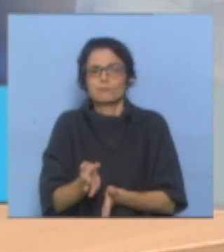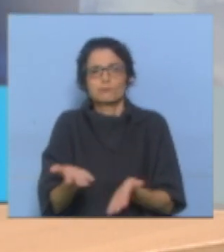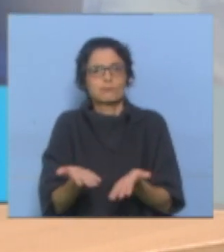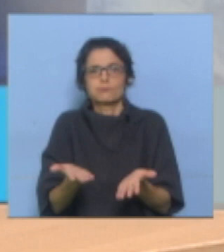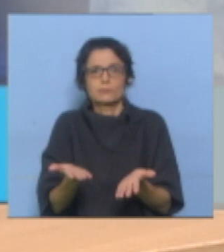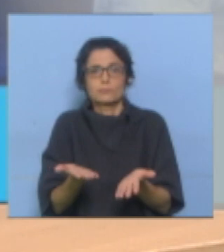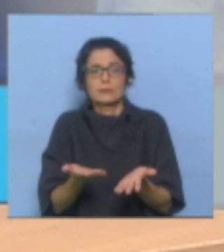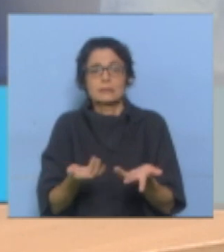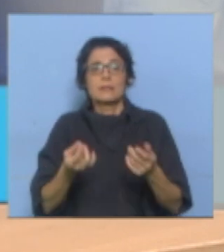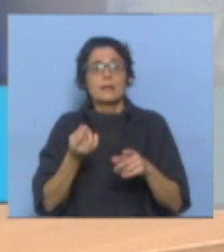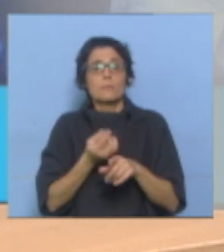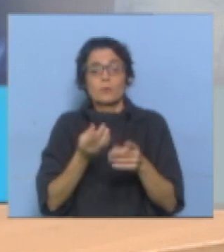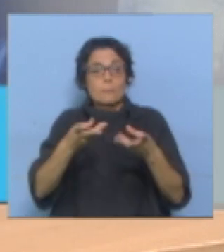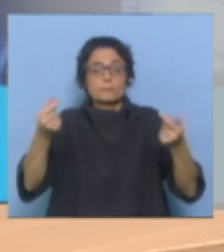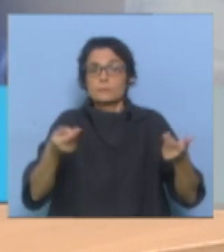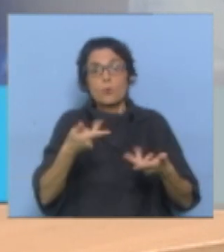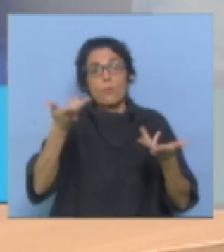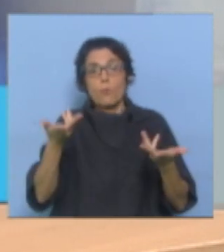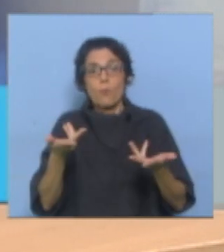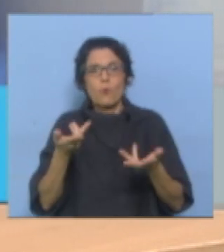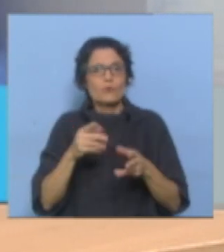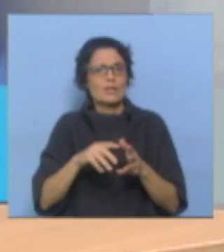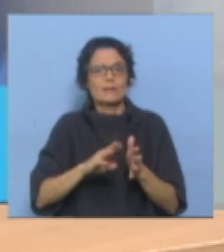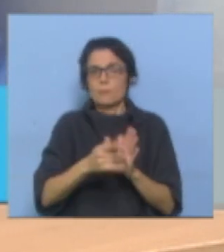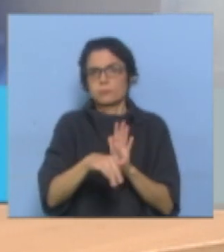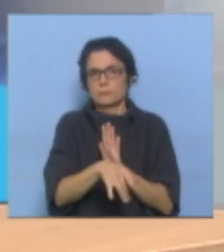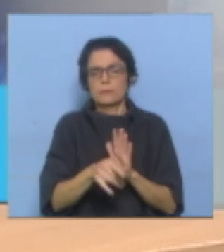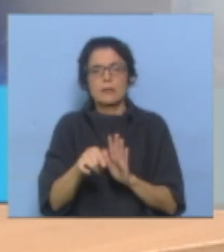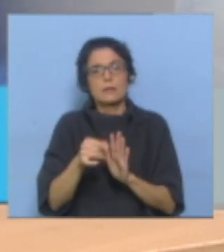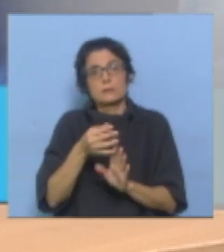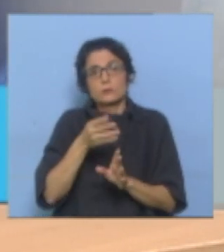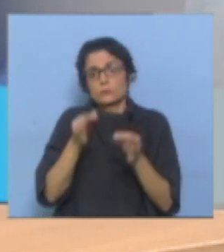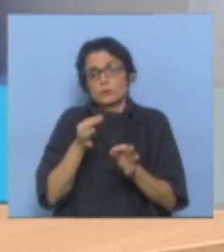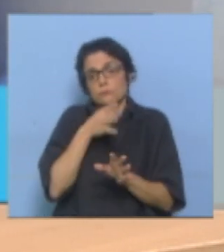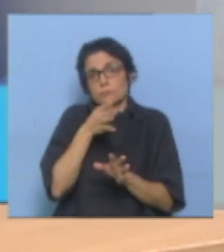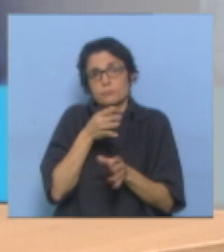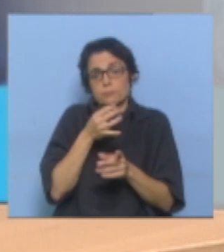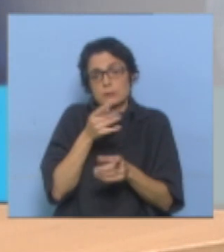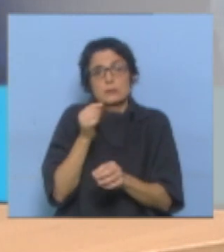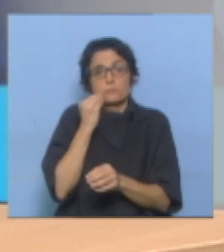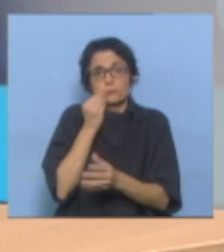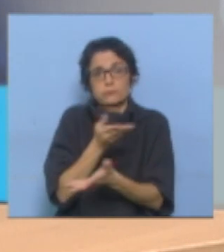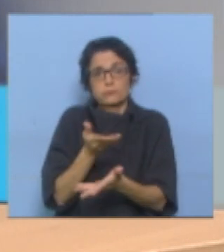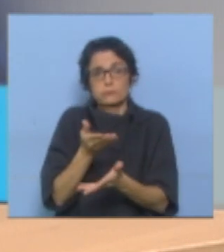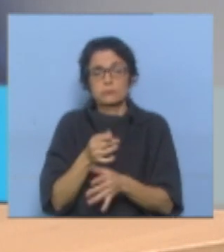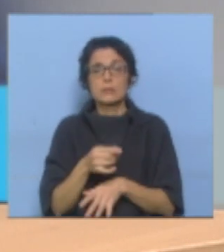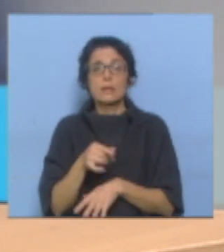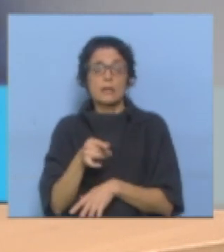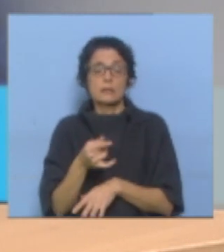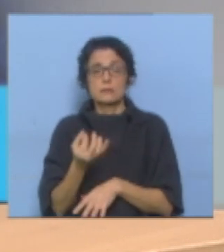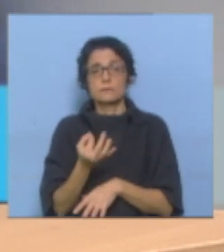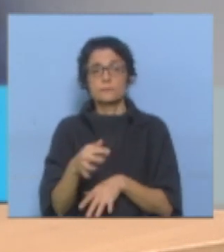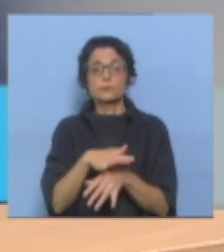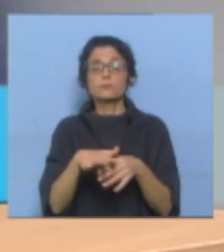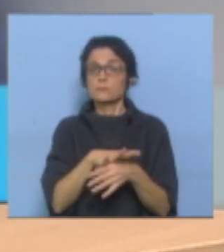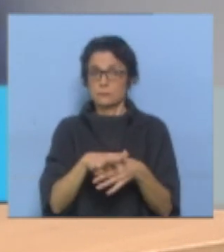é o que, no fundo, o Tribunal diz. E é uma situação a que podemos